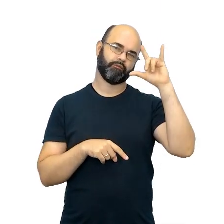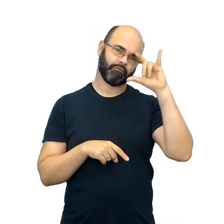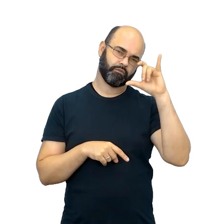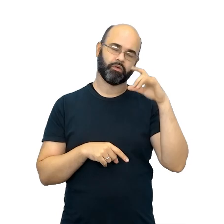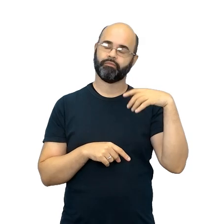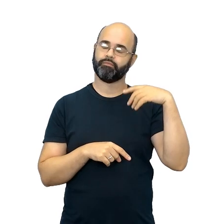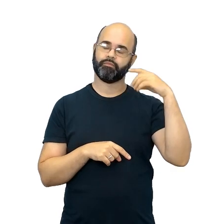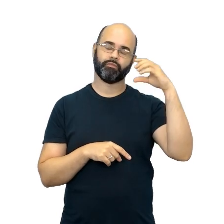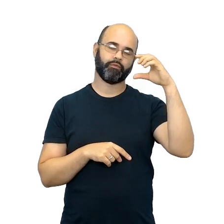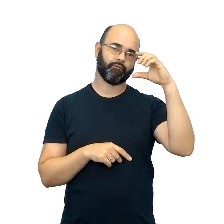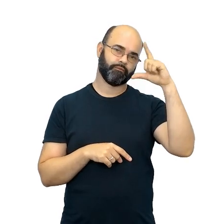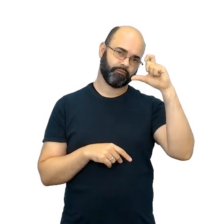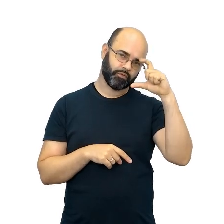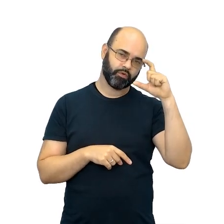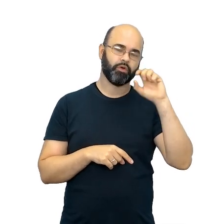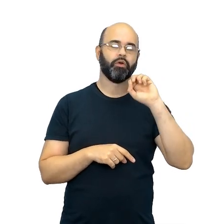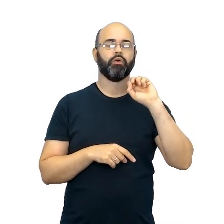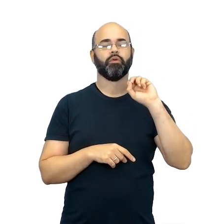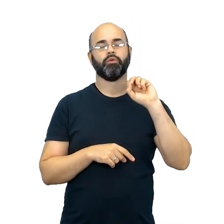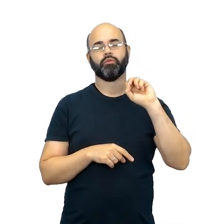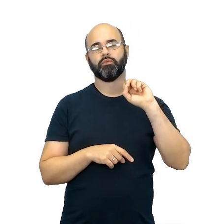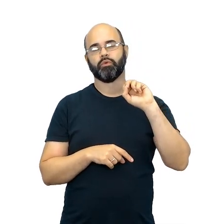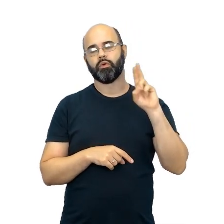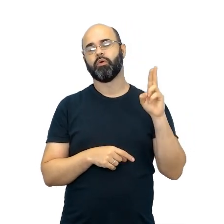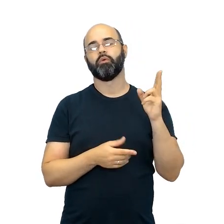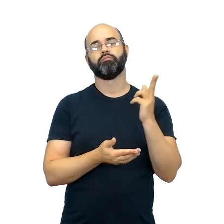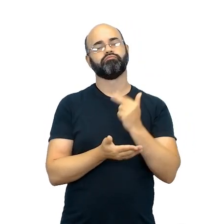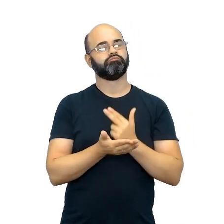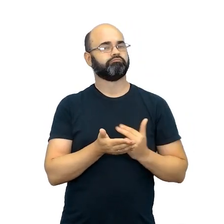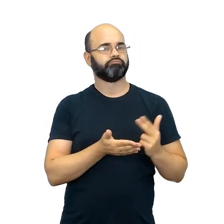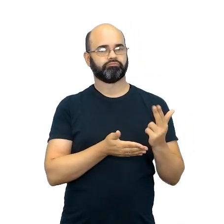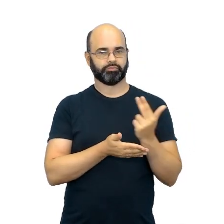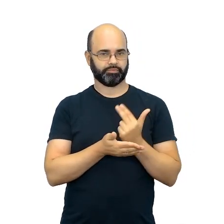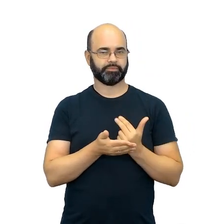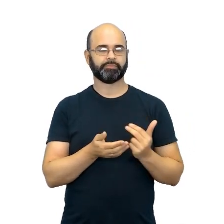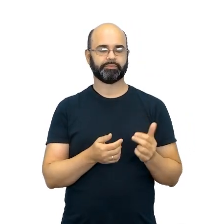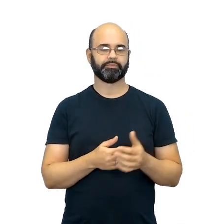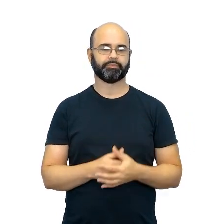época que ele viveu, né? Não existia fotografia.